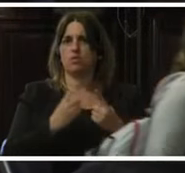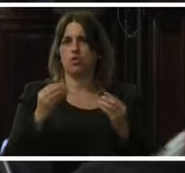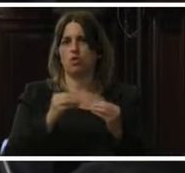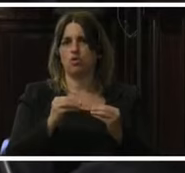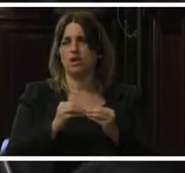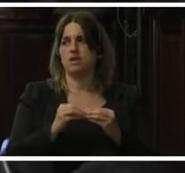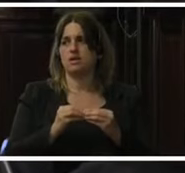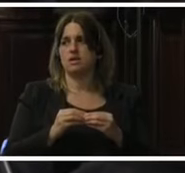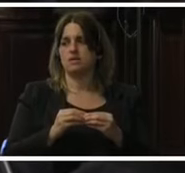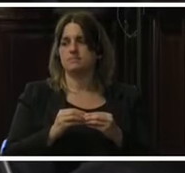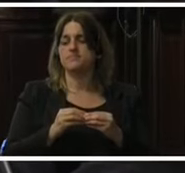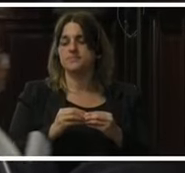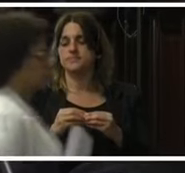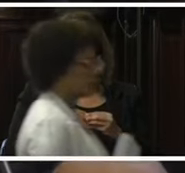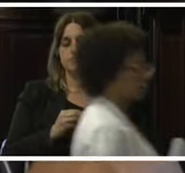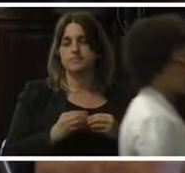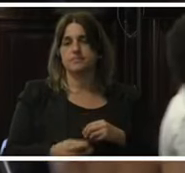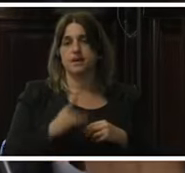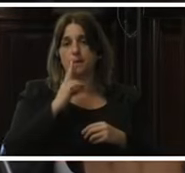a resposta de